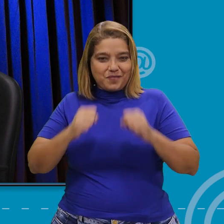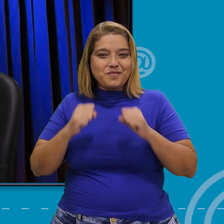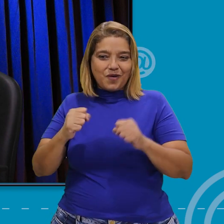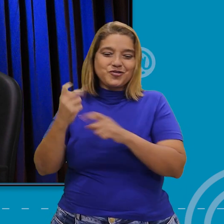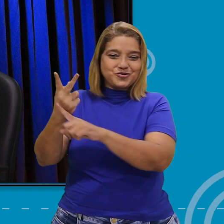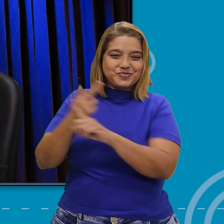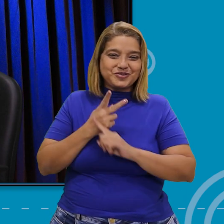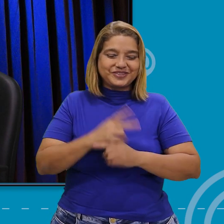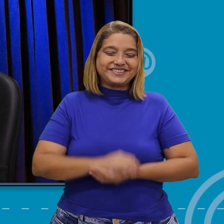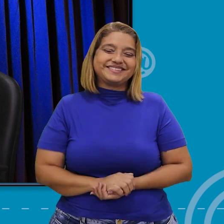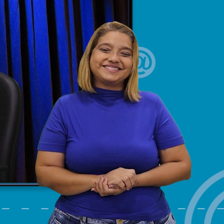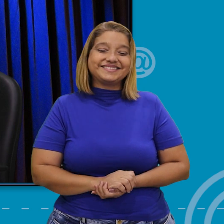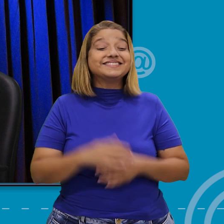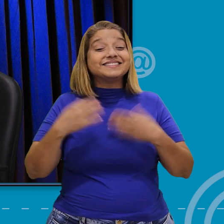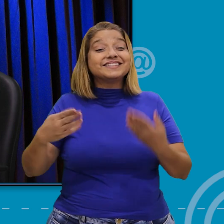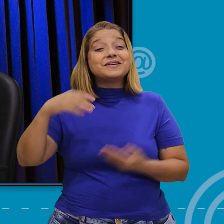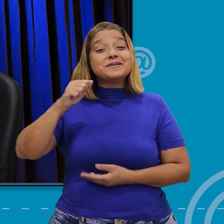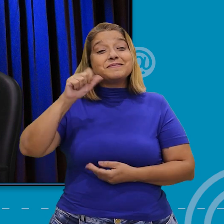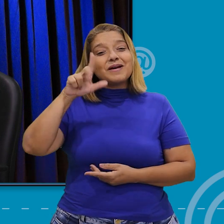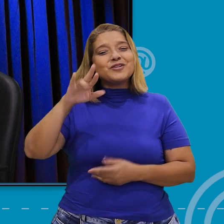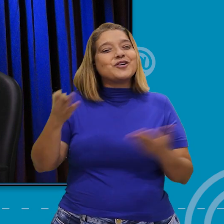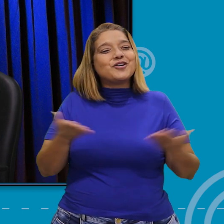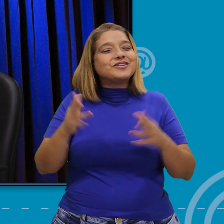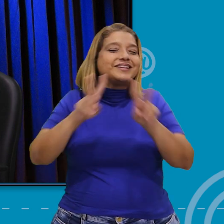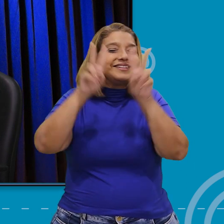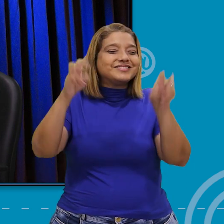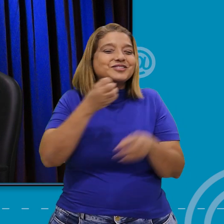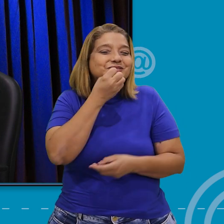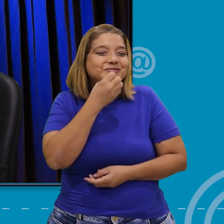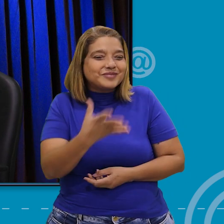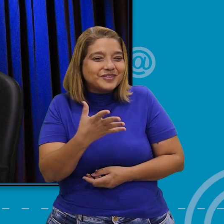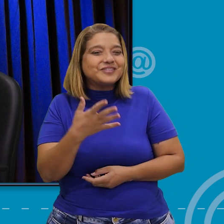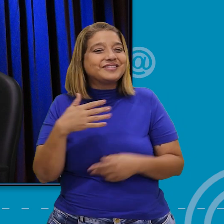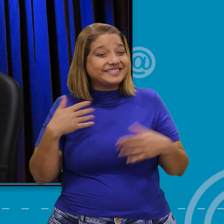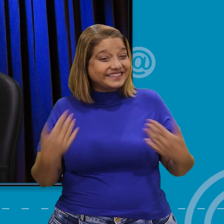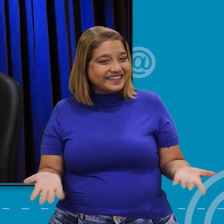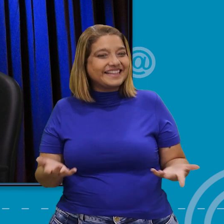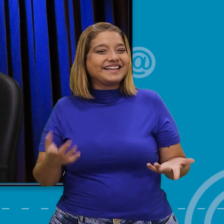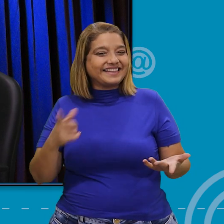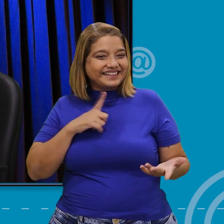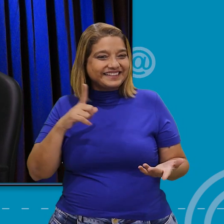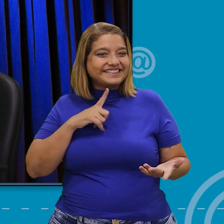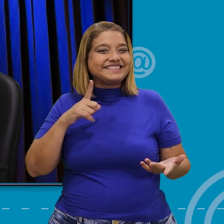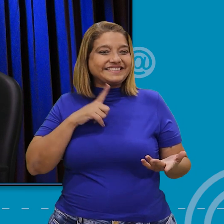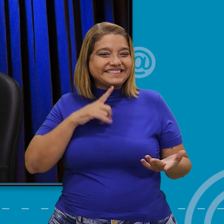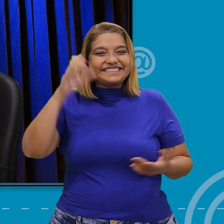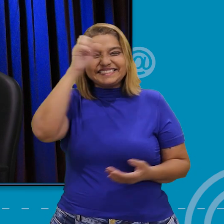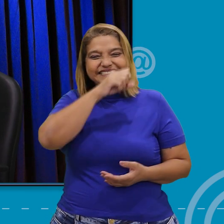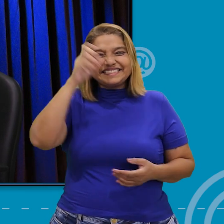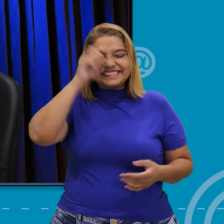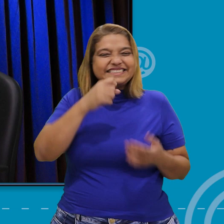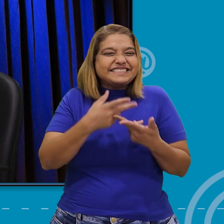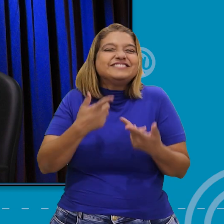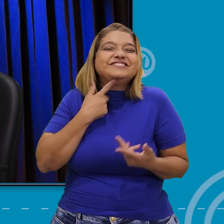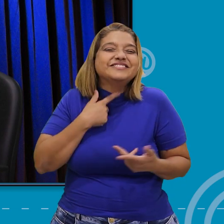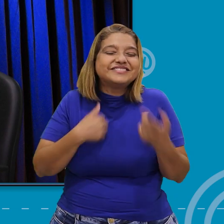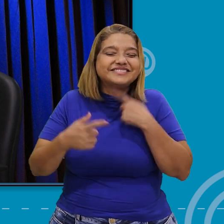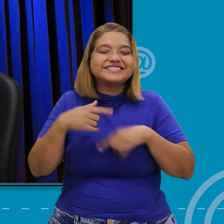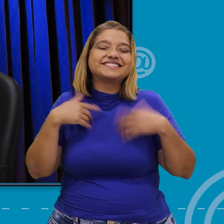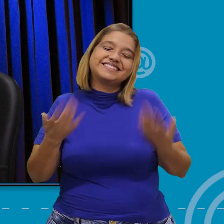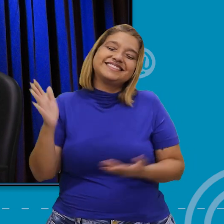disposição. Então, Obrigada. pronto. Malu, que assunto bom, né? Deu uma fome agora, gente. Acho que eu vou ali comer uma